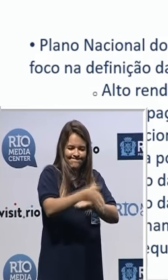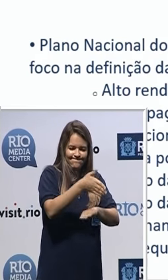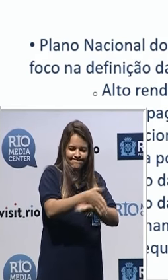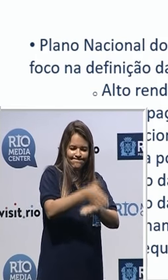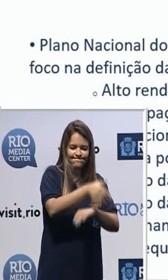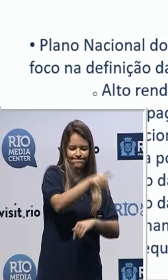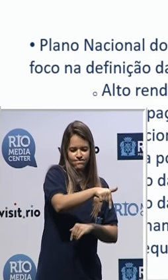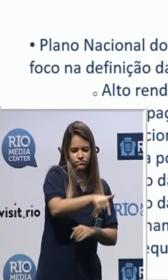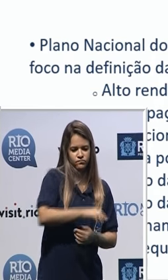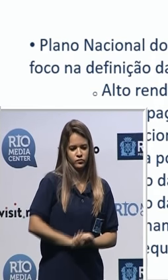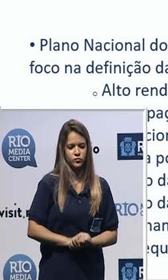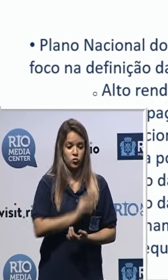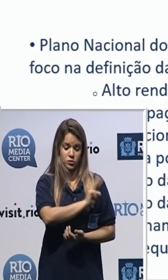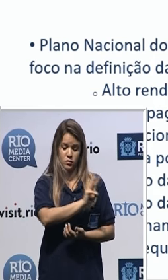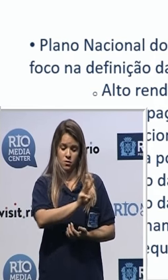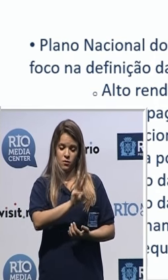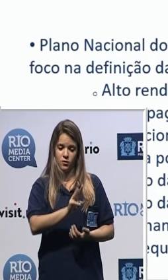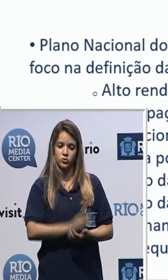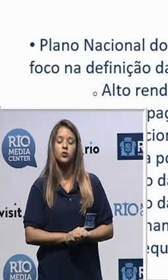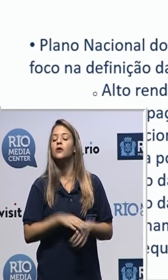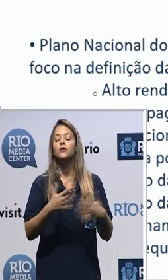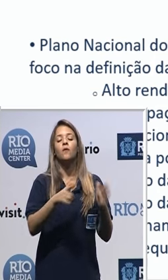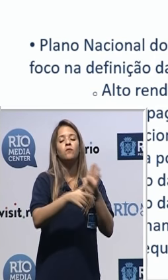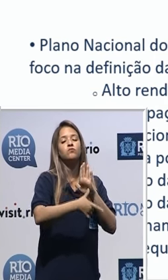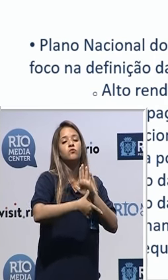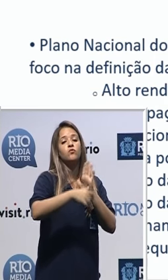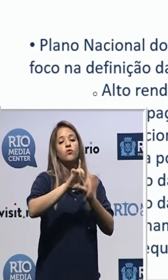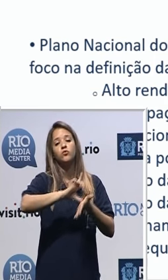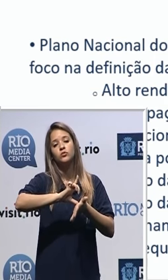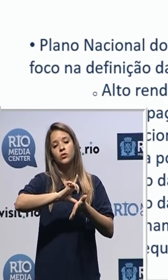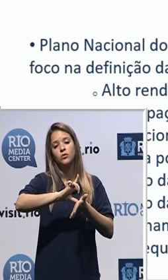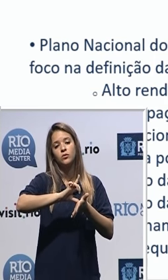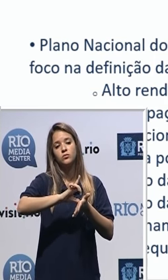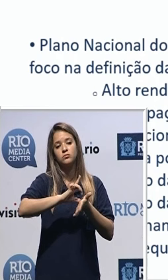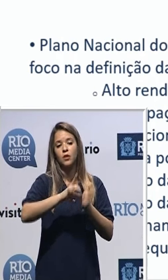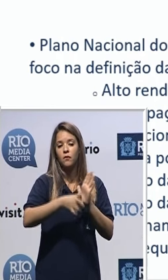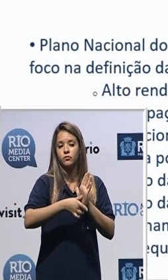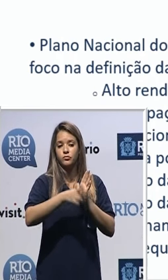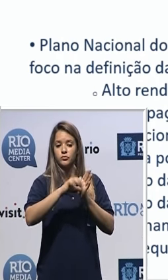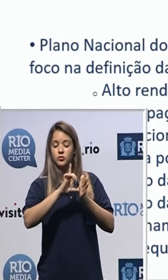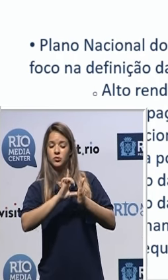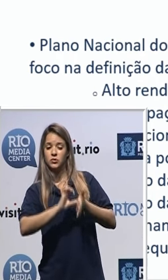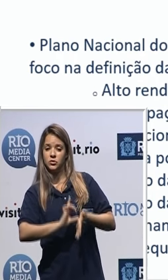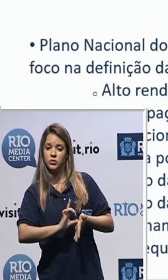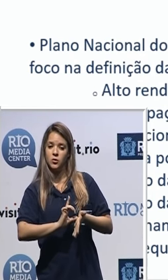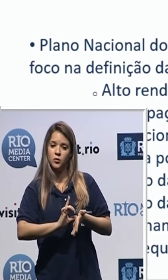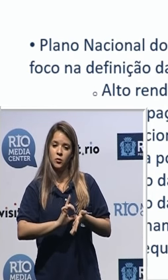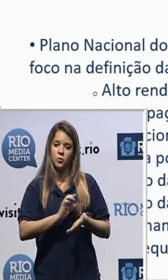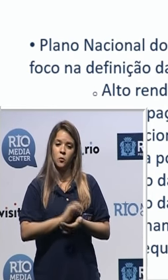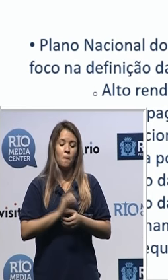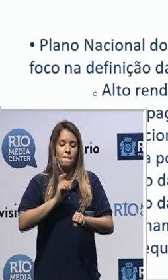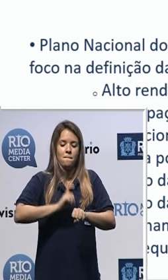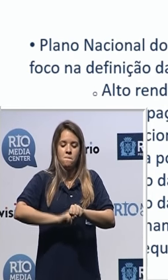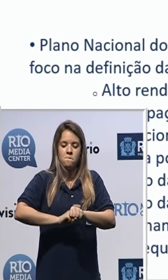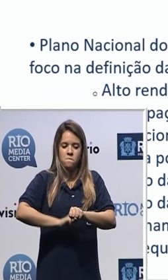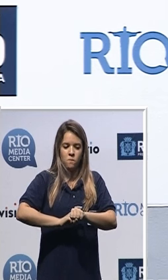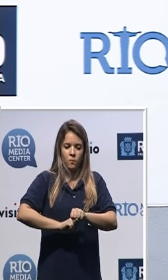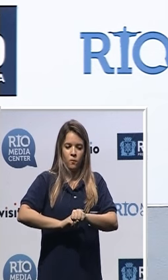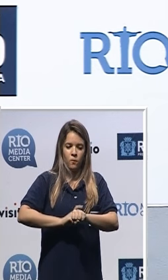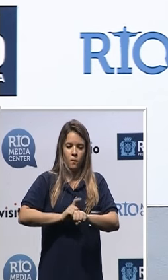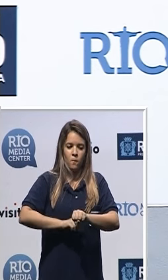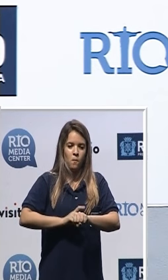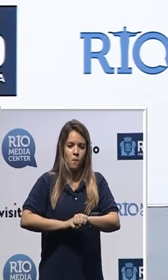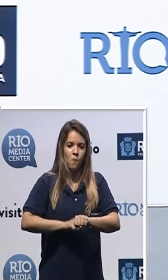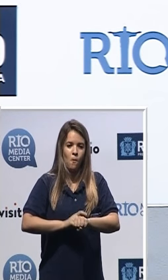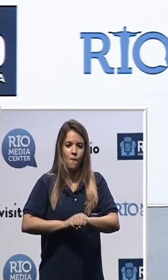Bom, e nós nos voltamos agora, né, no momento em que nós encerramos os